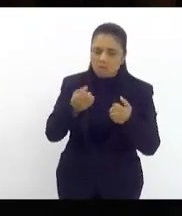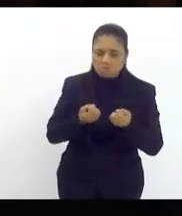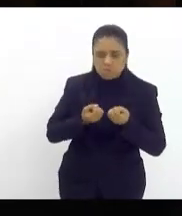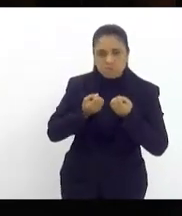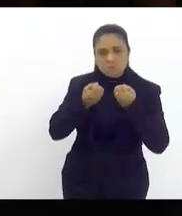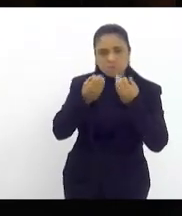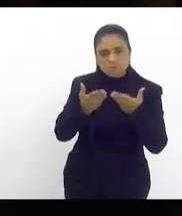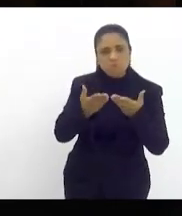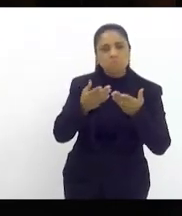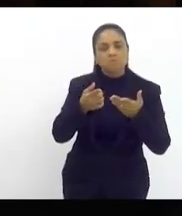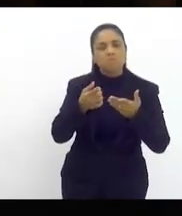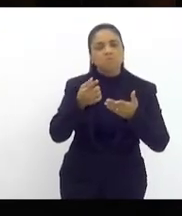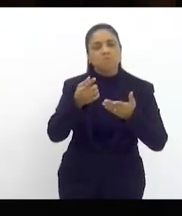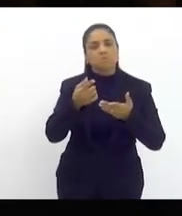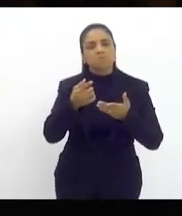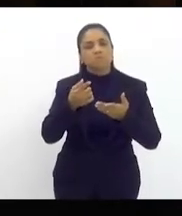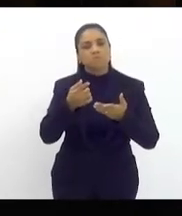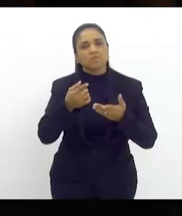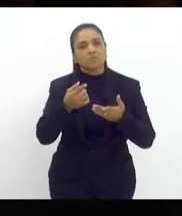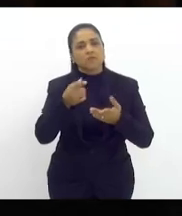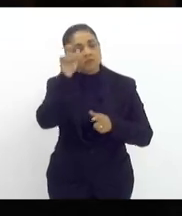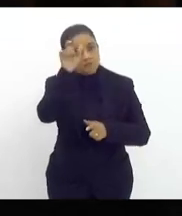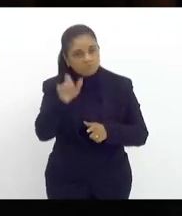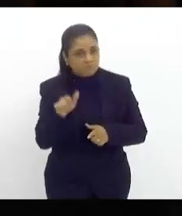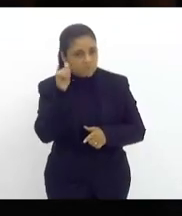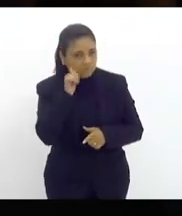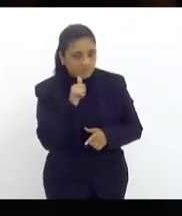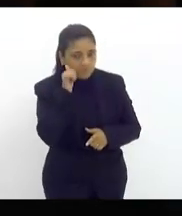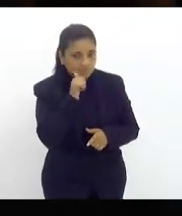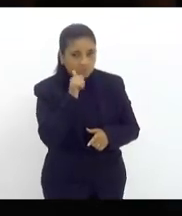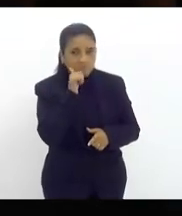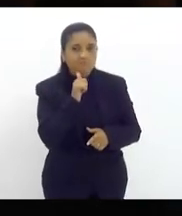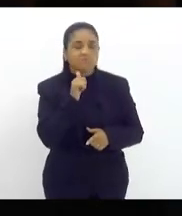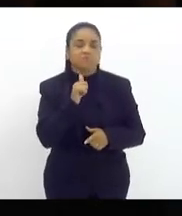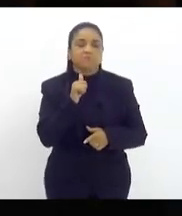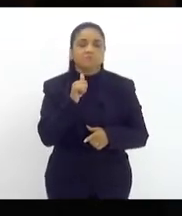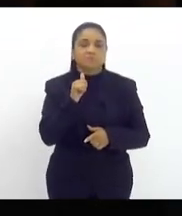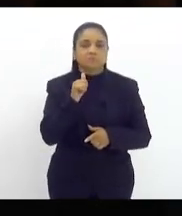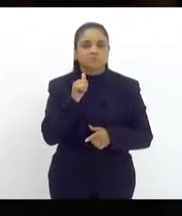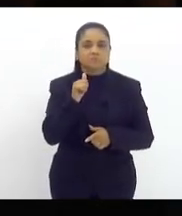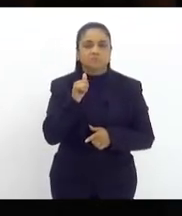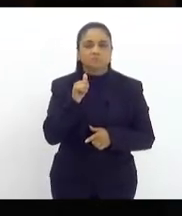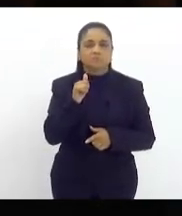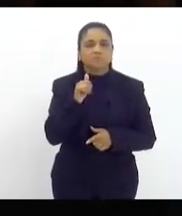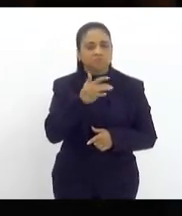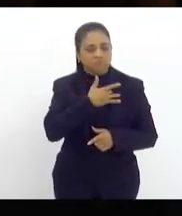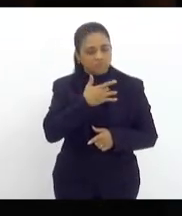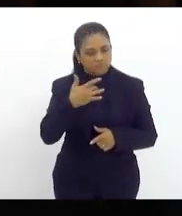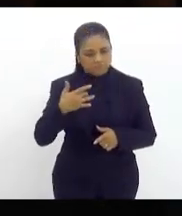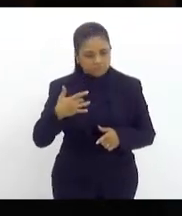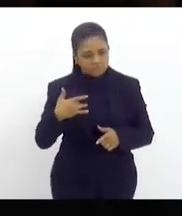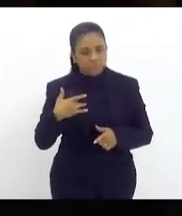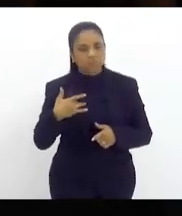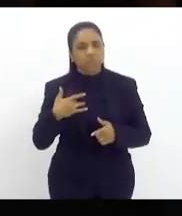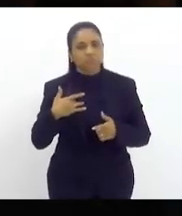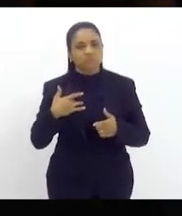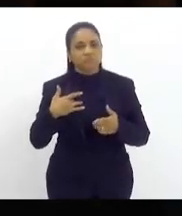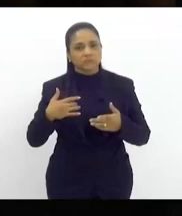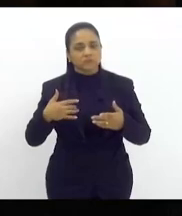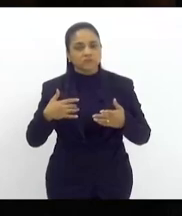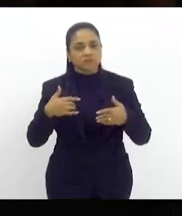condições para que essas mulheres saiam ali com a sua saúde reprodutiva